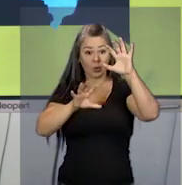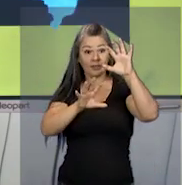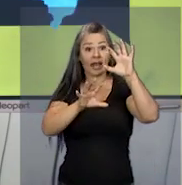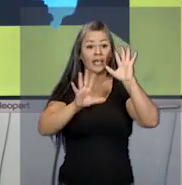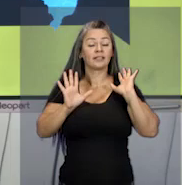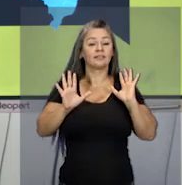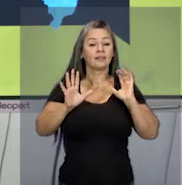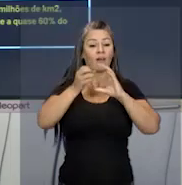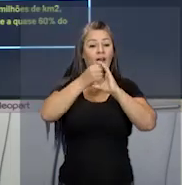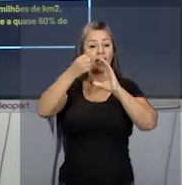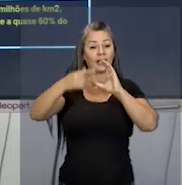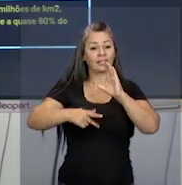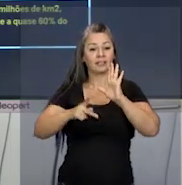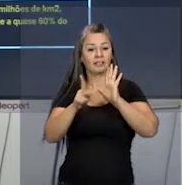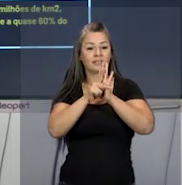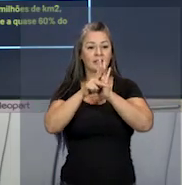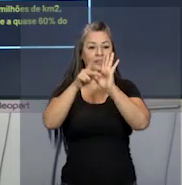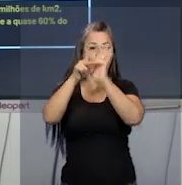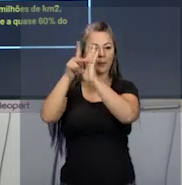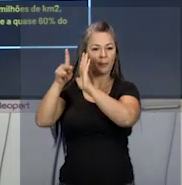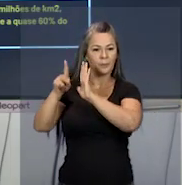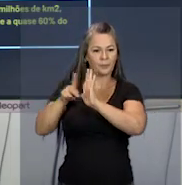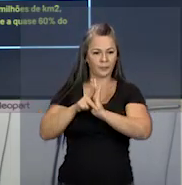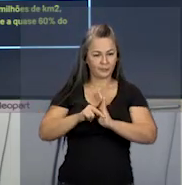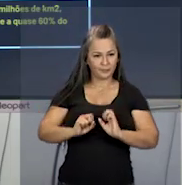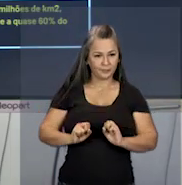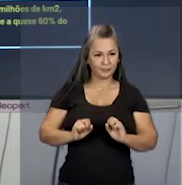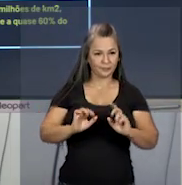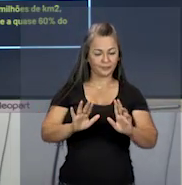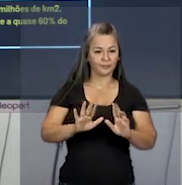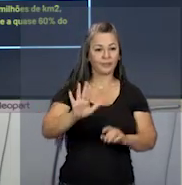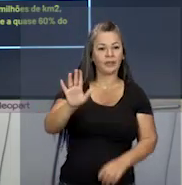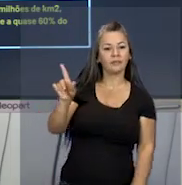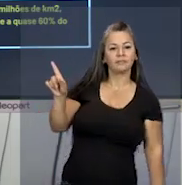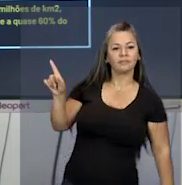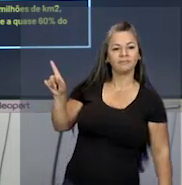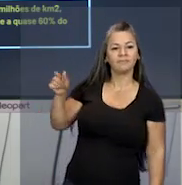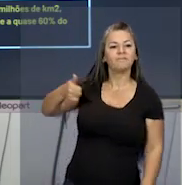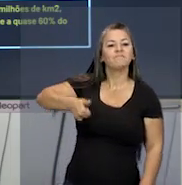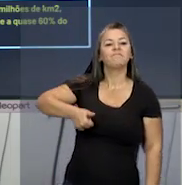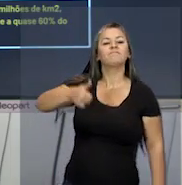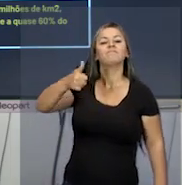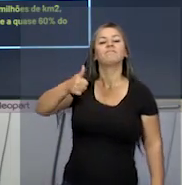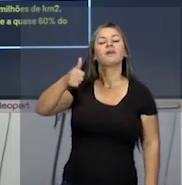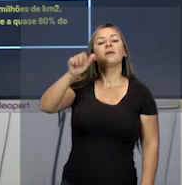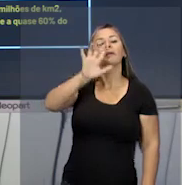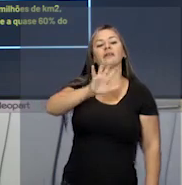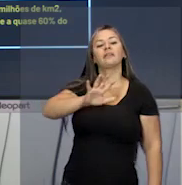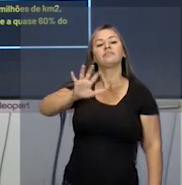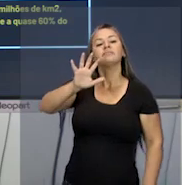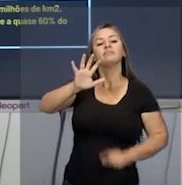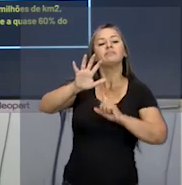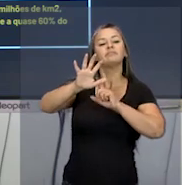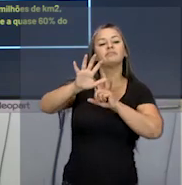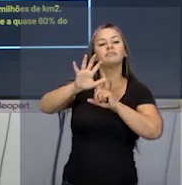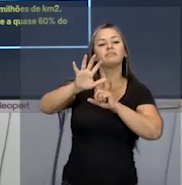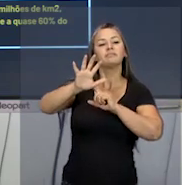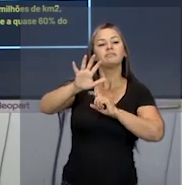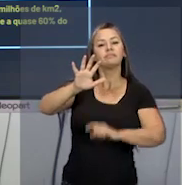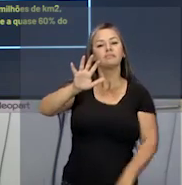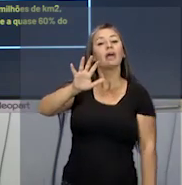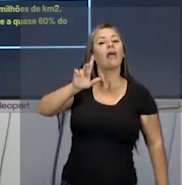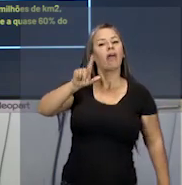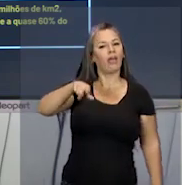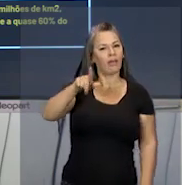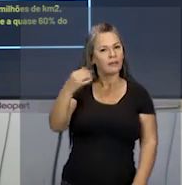ok? Então vamos lá. Primeira região que nós vamos trabalhar, pegar aqui umas principais características, que isso é importante para a prova de